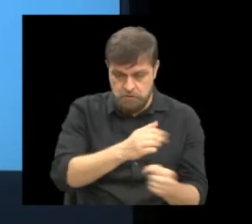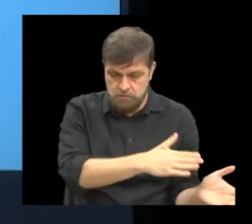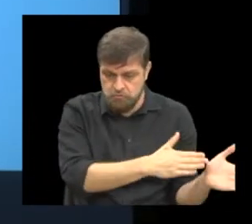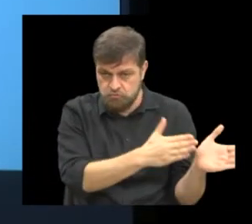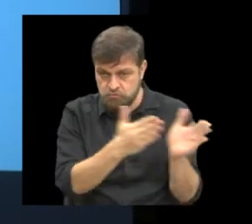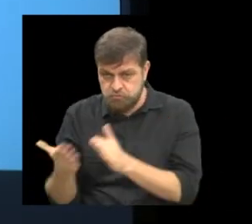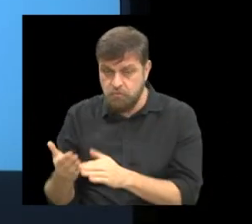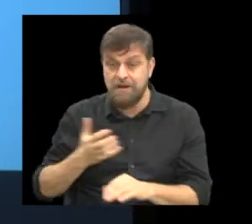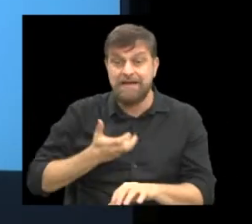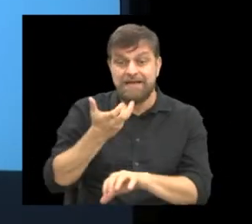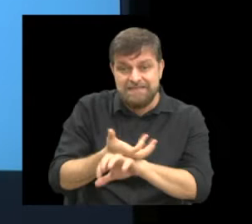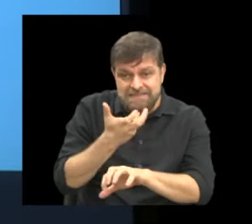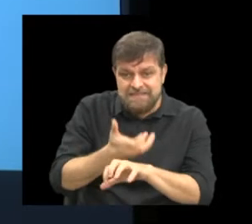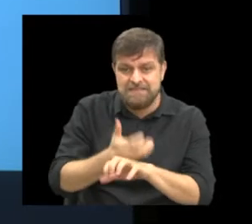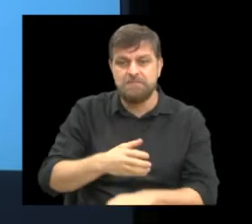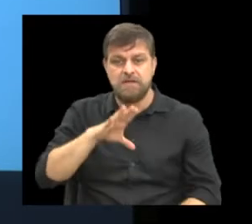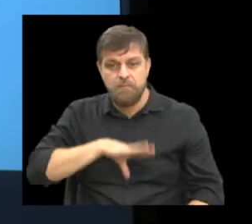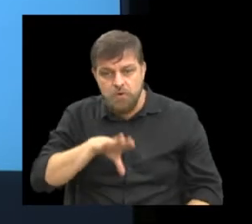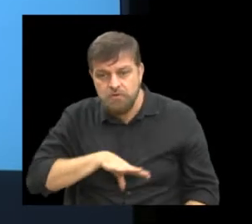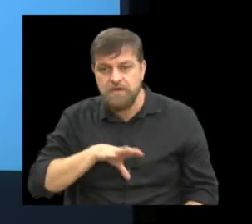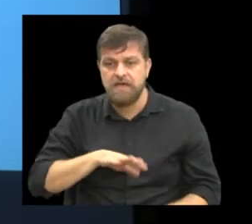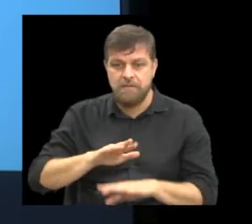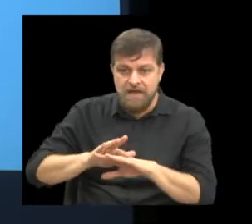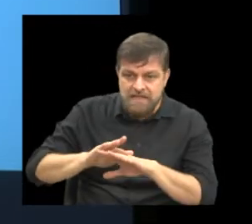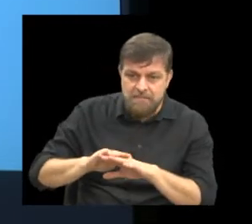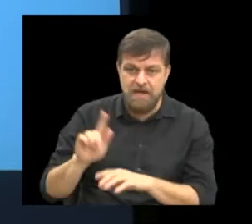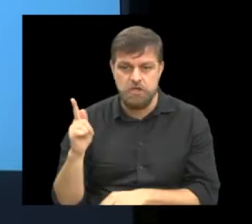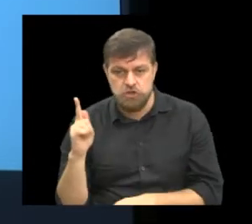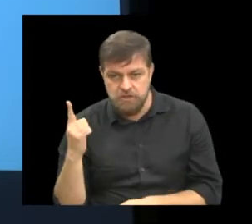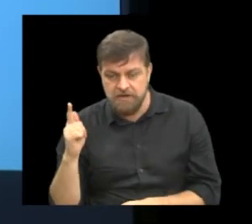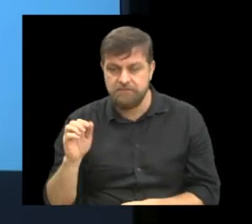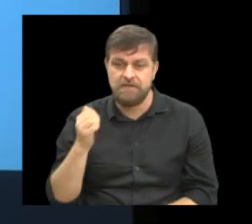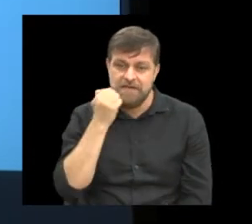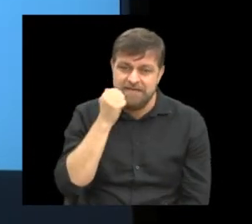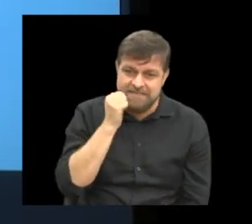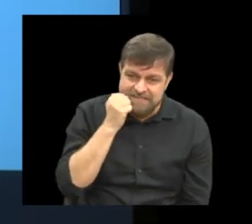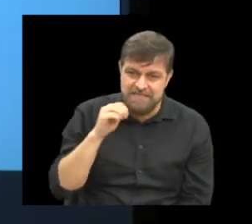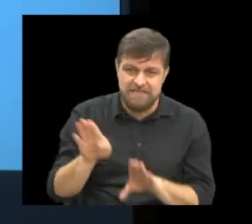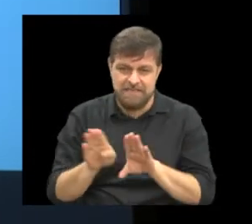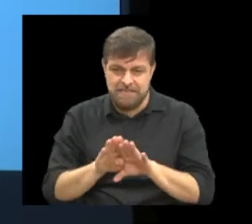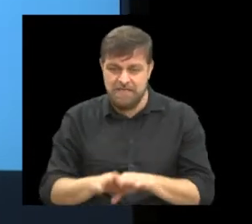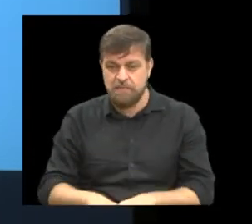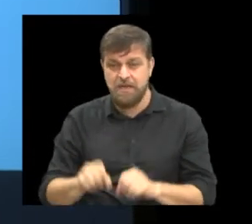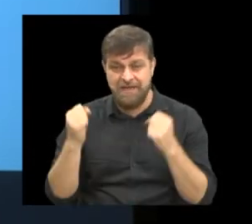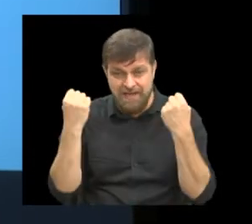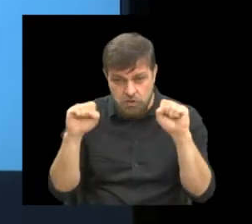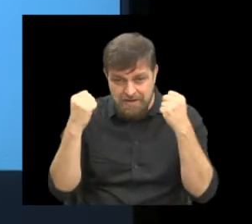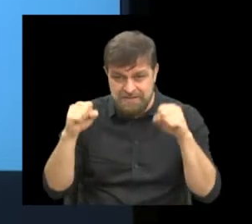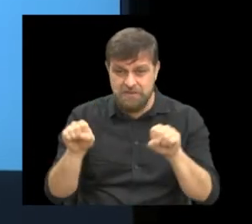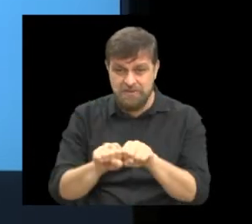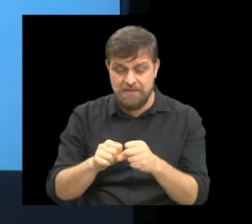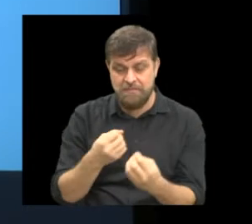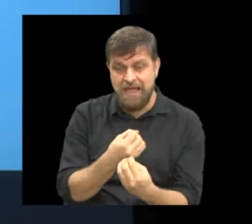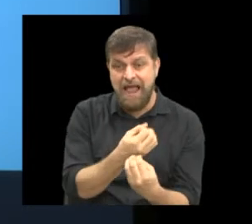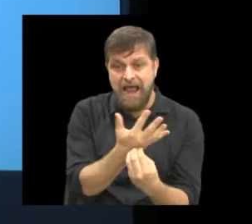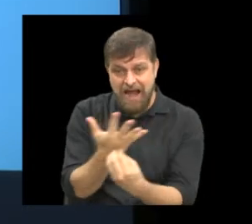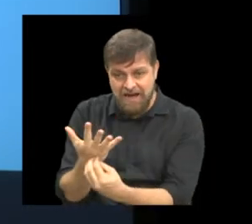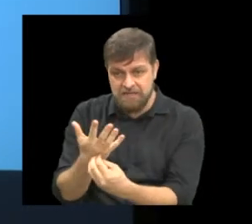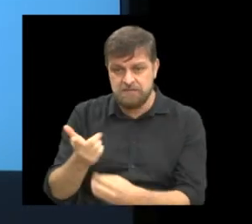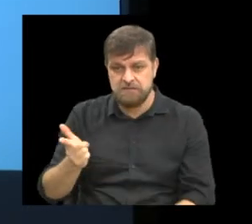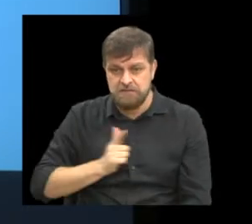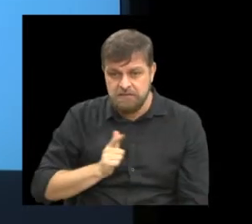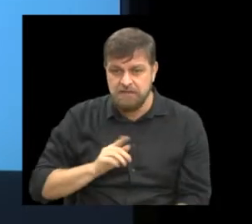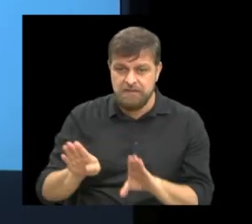curricular, matemática, língua portuguesa, história, geografia, ciências naturais, educação física e arte. E a gente tem os PIs,